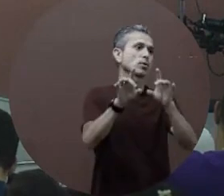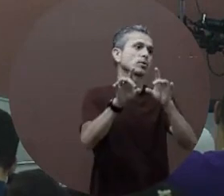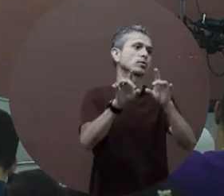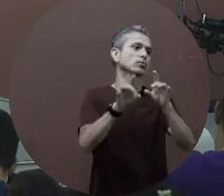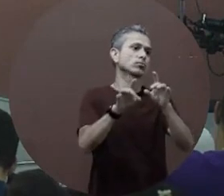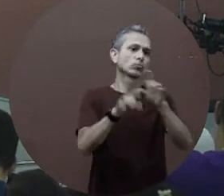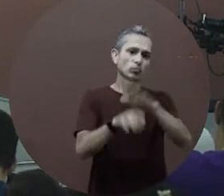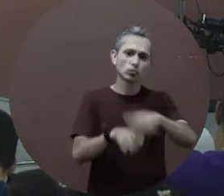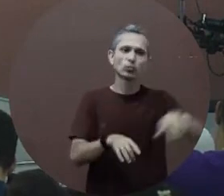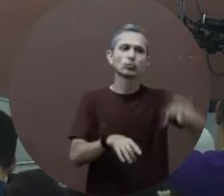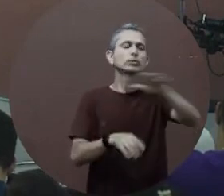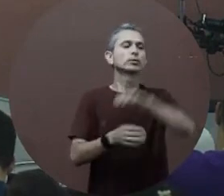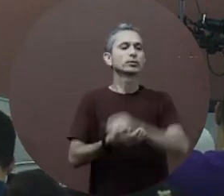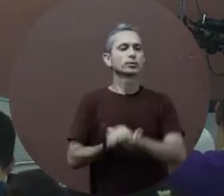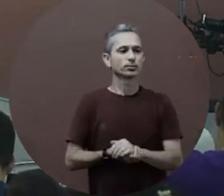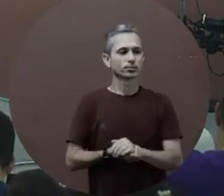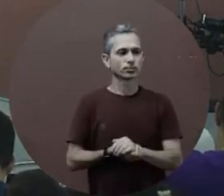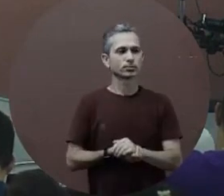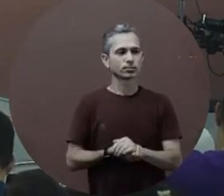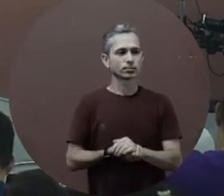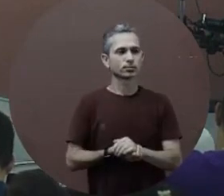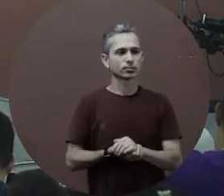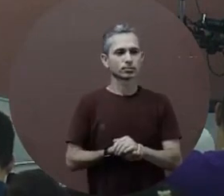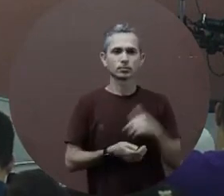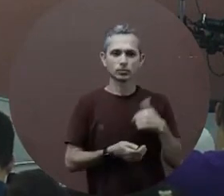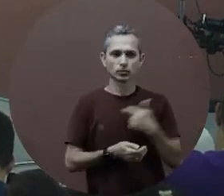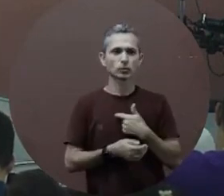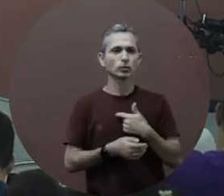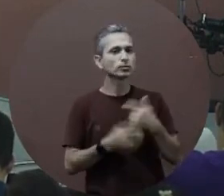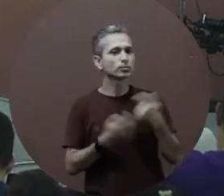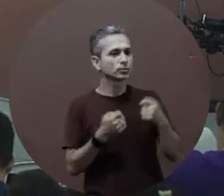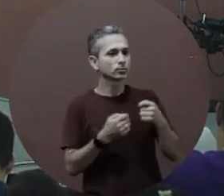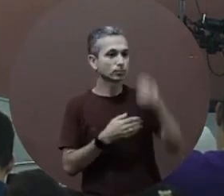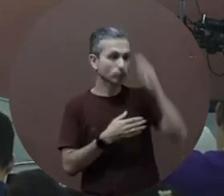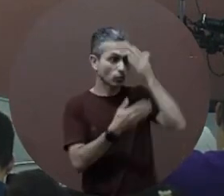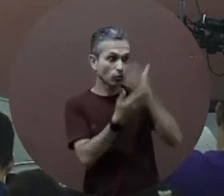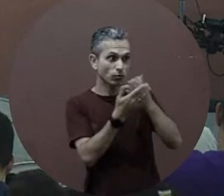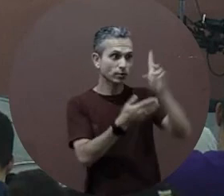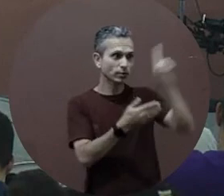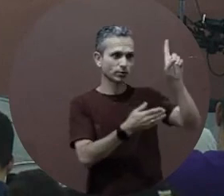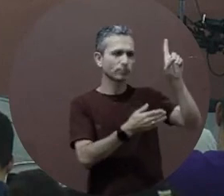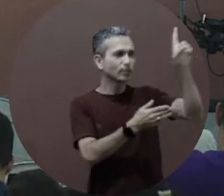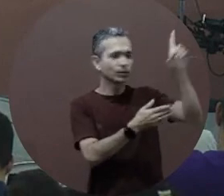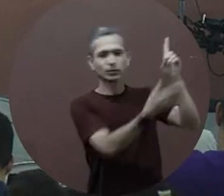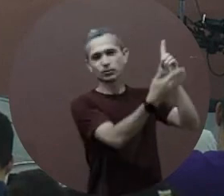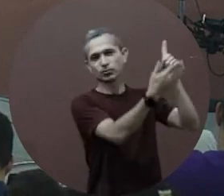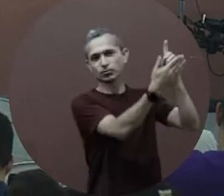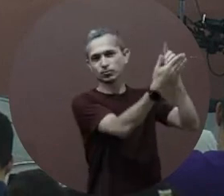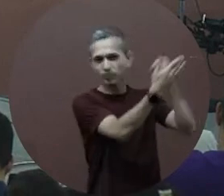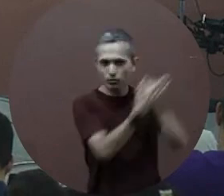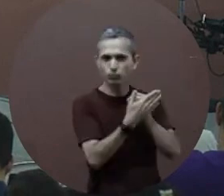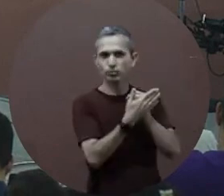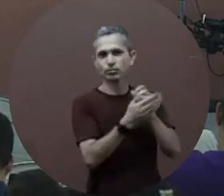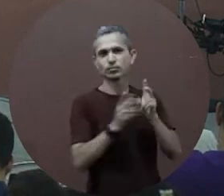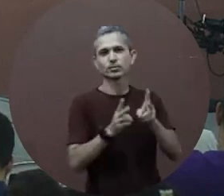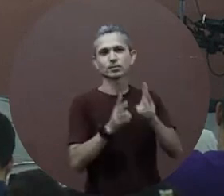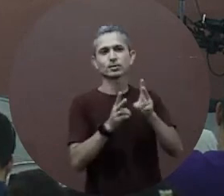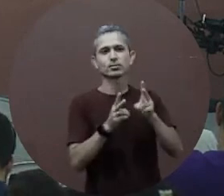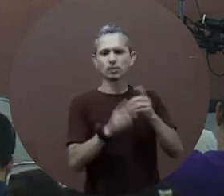Assim afirmemos confiantemente, o Senhor é o meu auxílio, não temerei o que alguém possa me fazer.